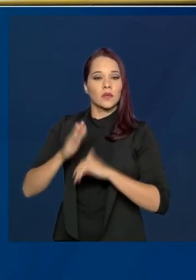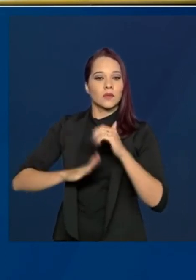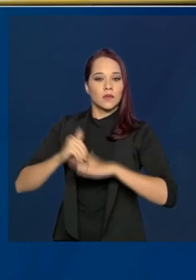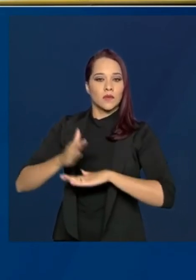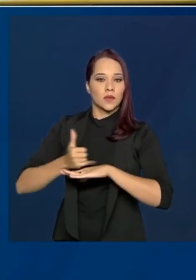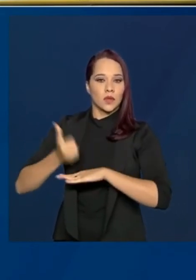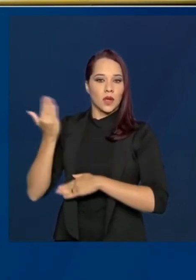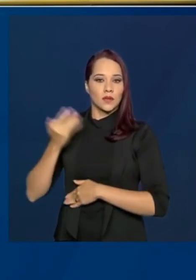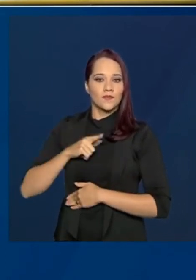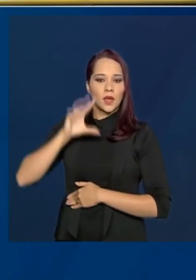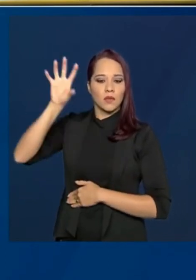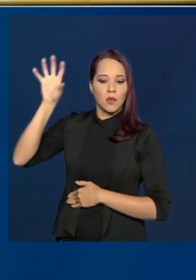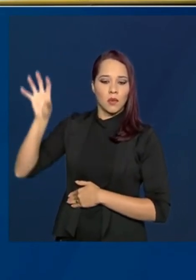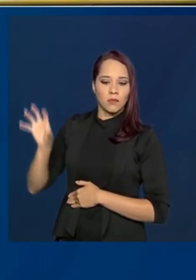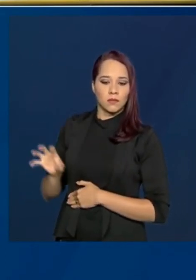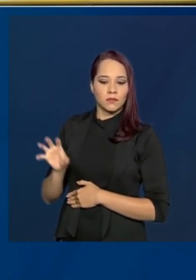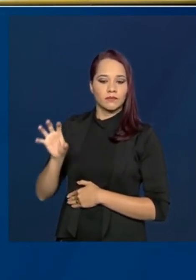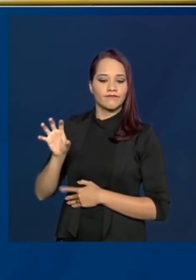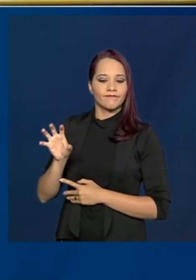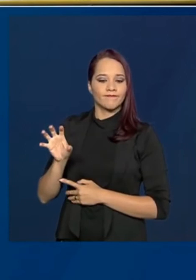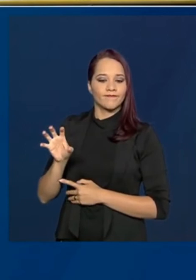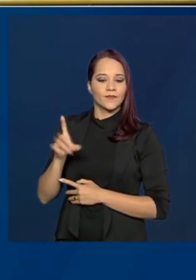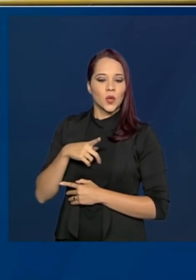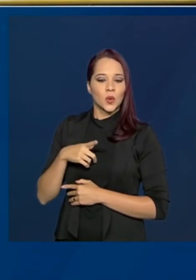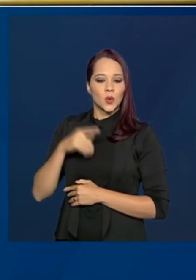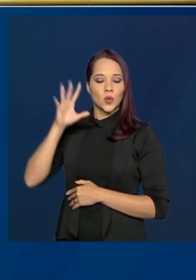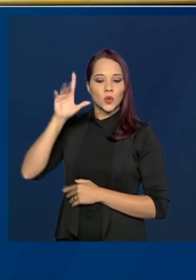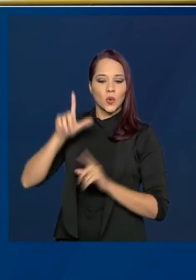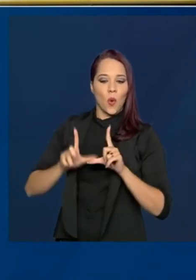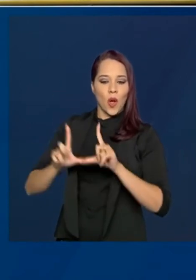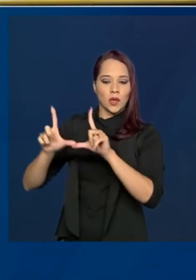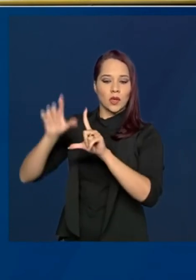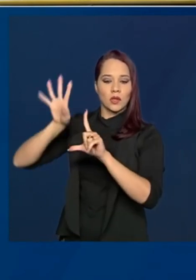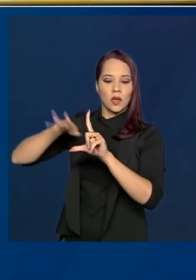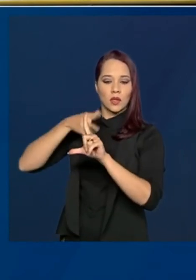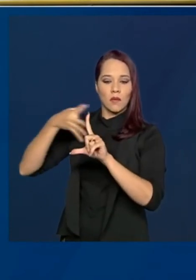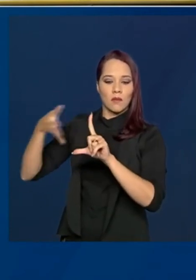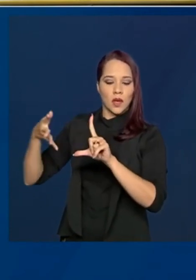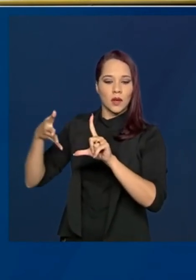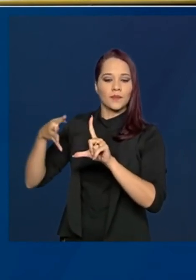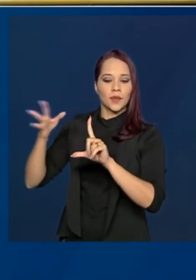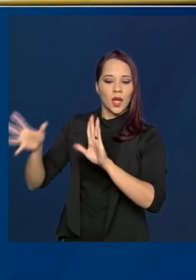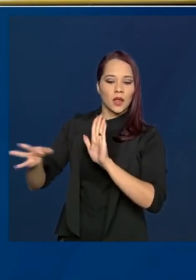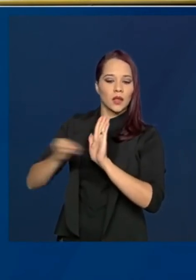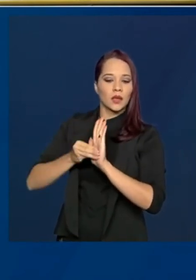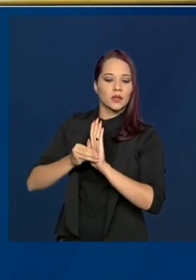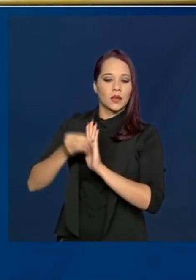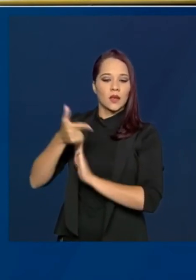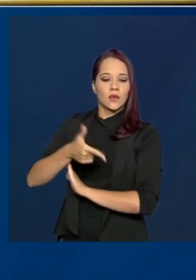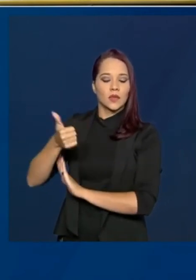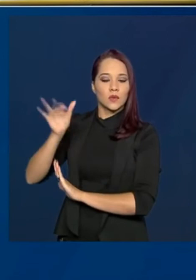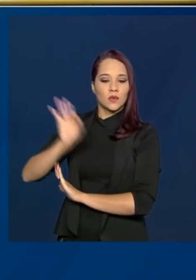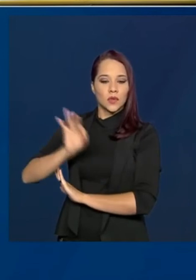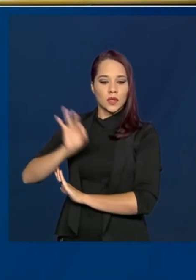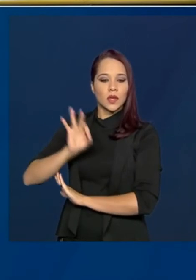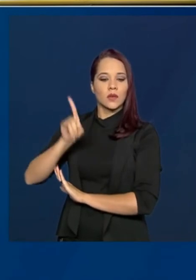Os senhores têm a distribuição no quadradinho aí, na tabela que fica anexa, né, mostrando 21%